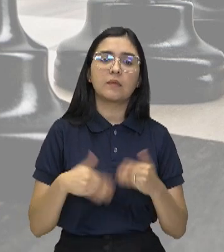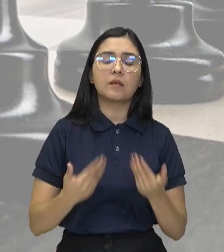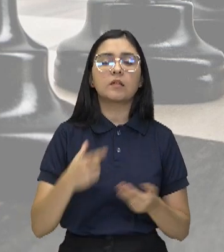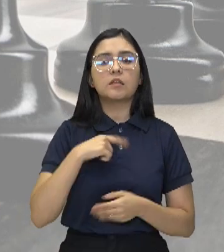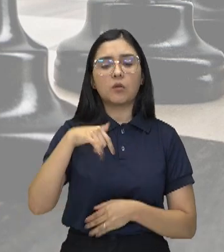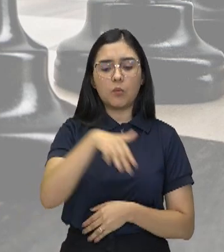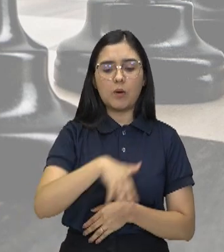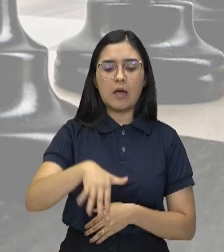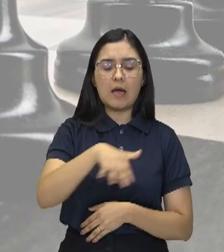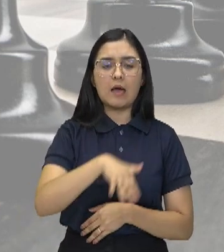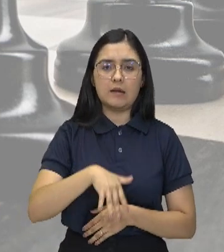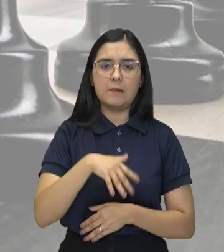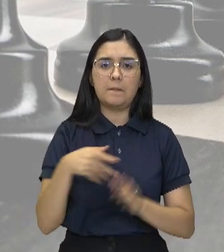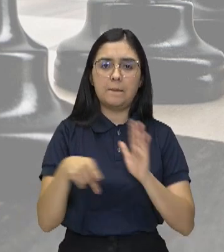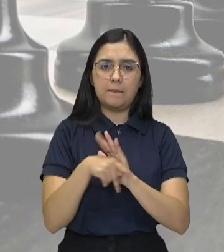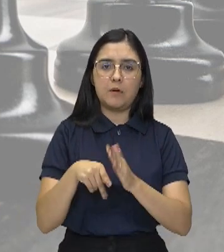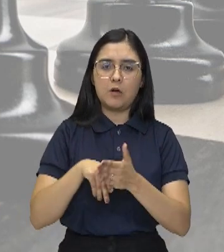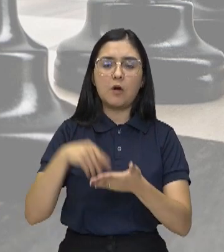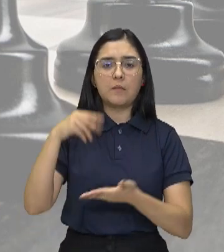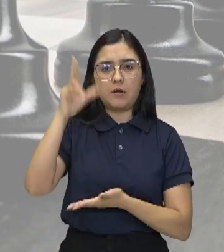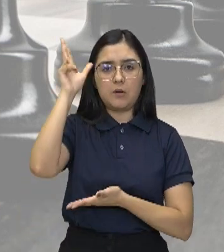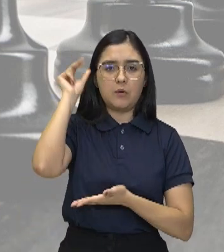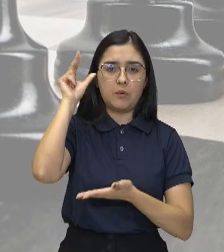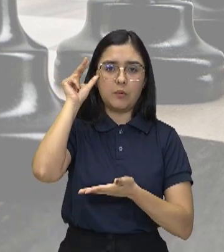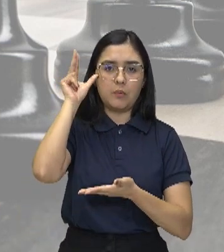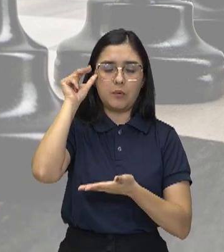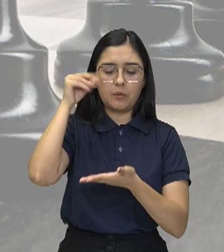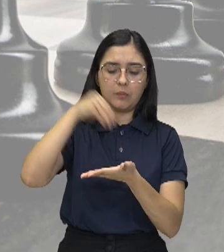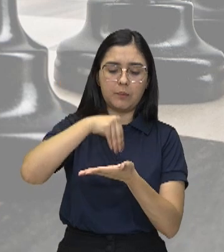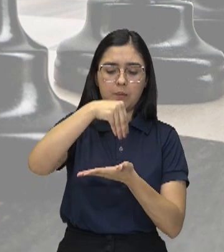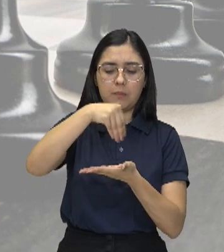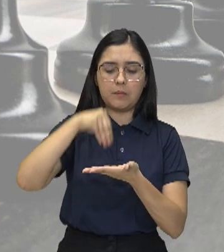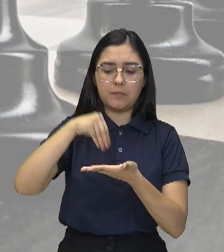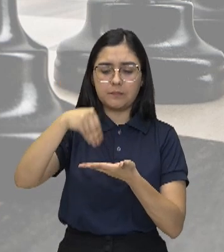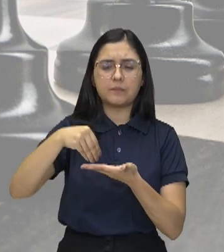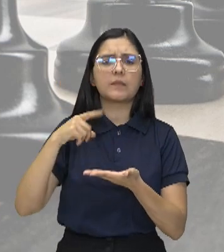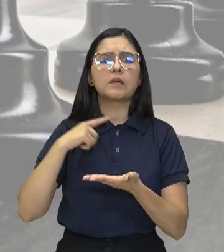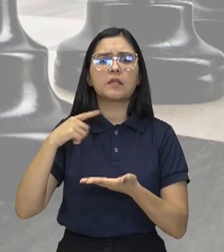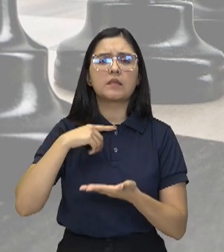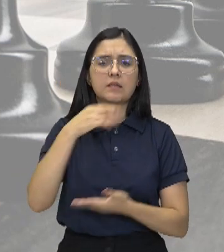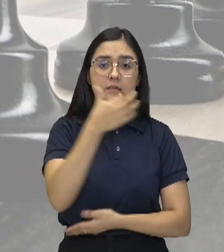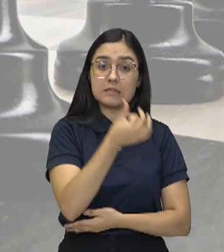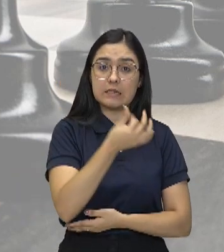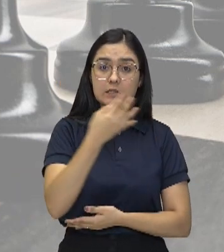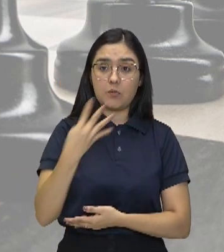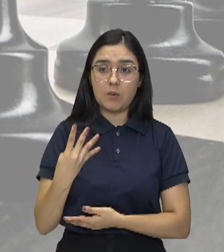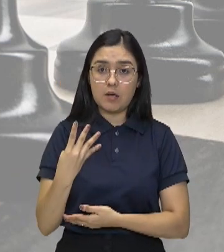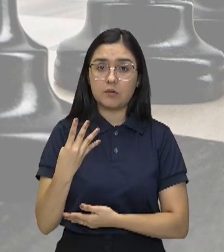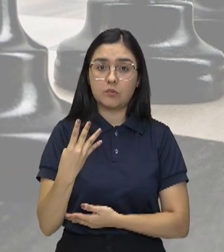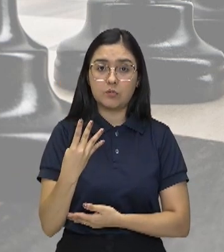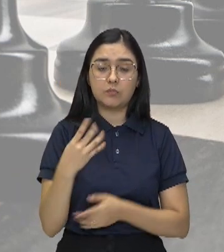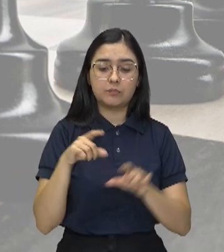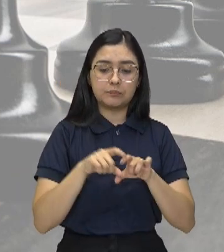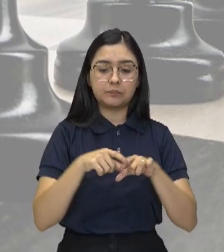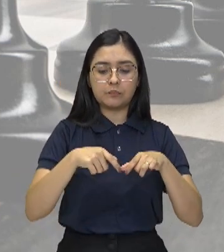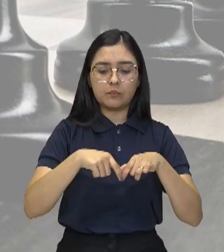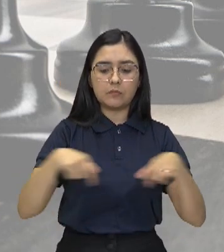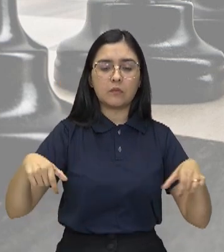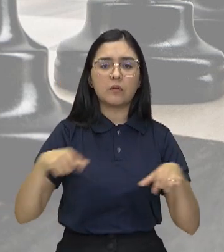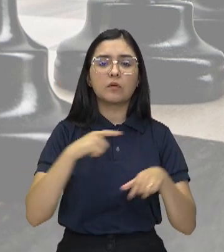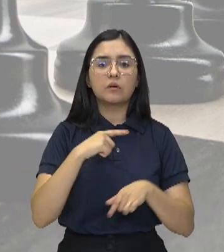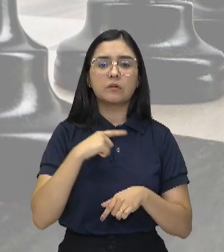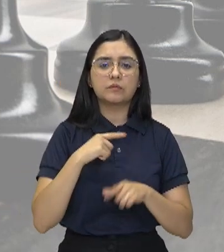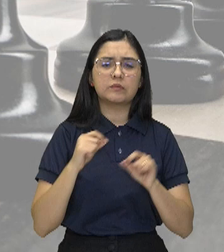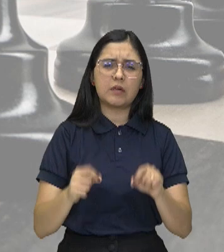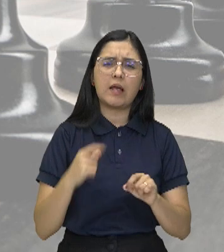campo de xadrez, ou tabuleiro, é composto por 64 casas. Casas é